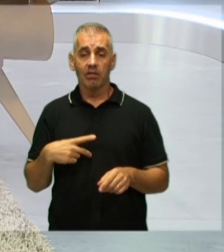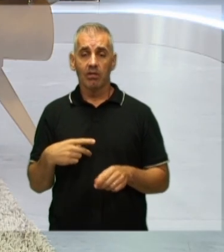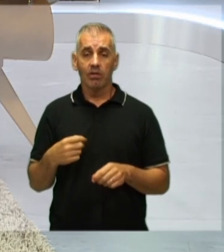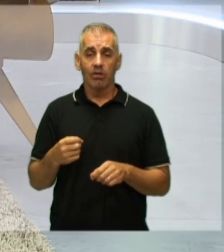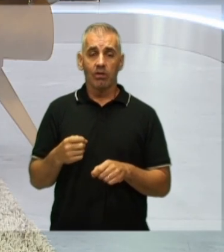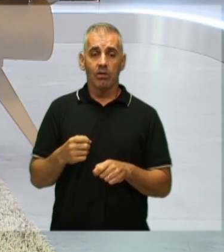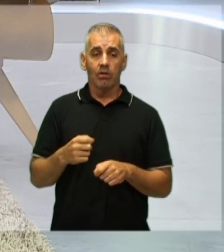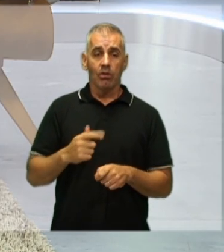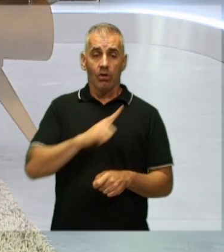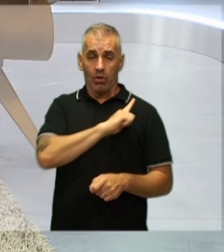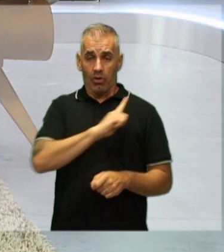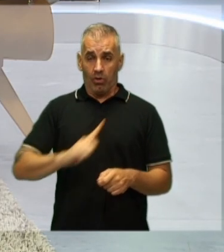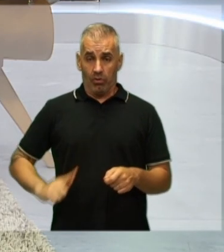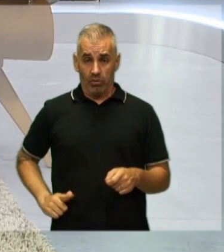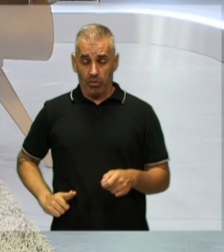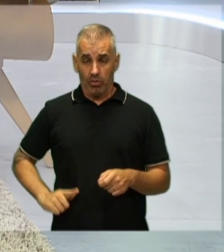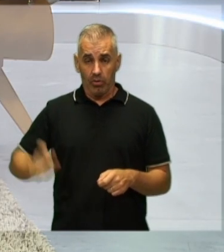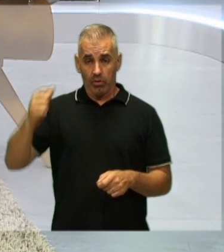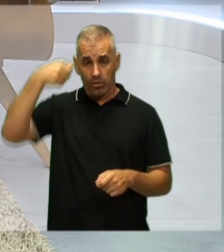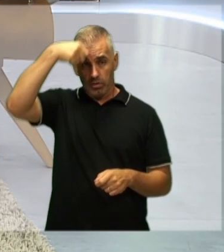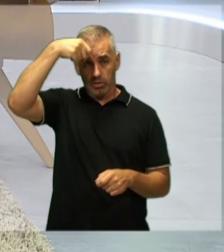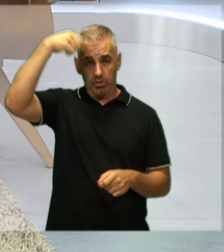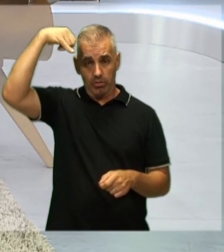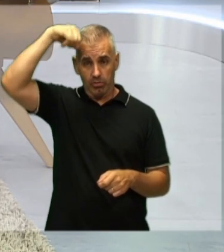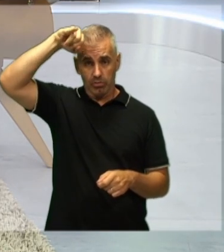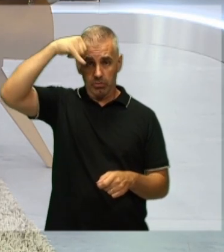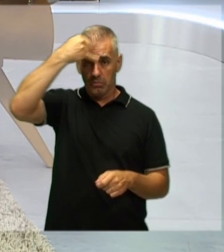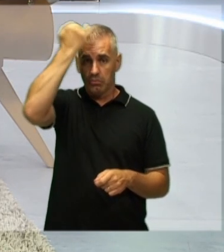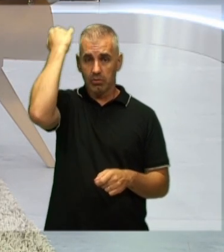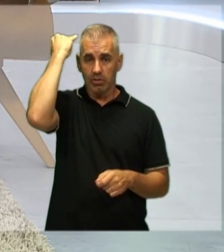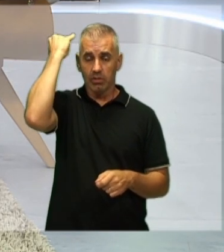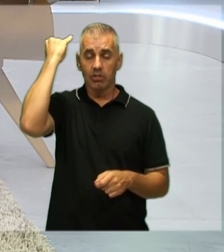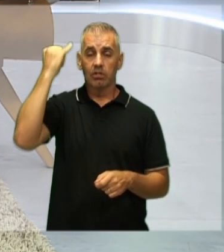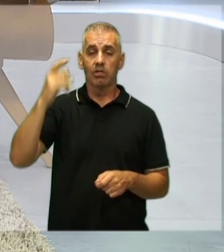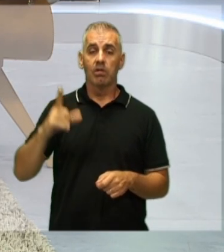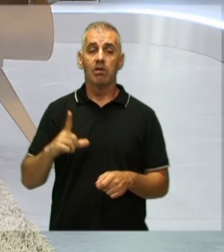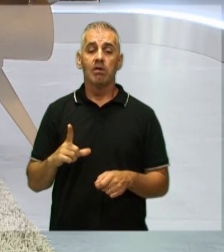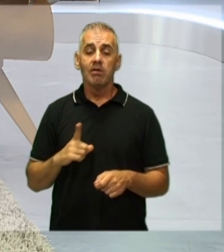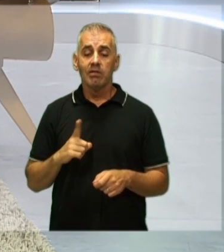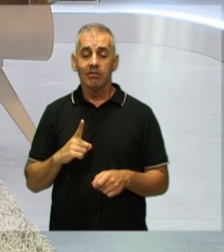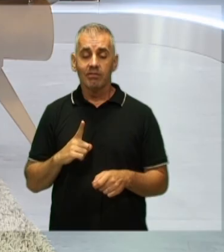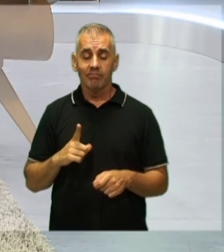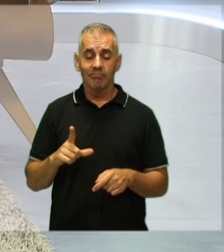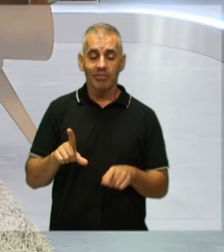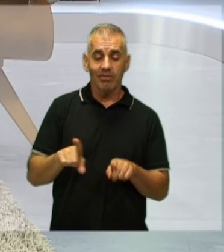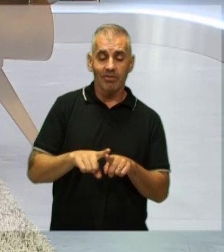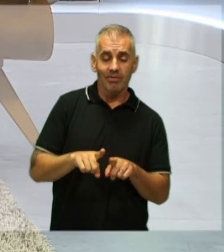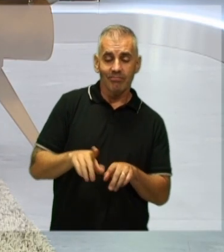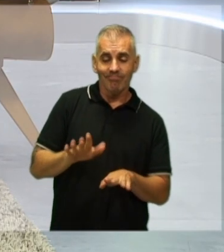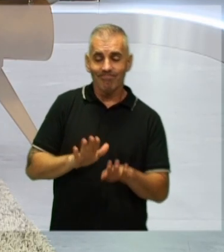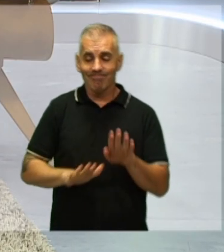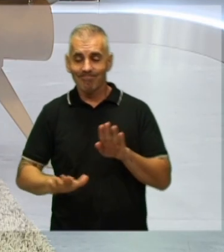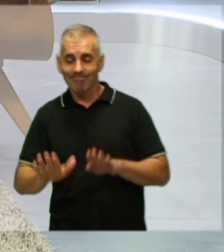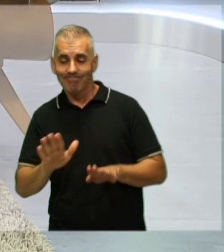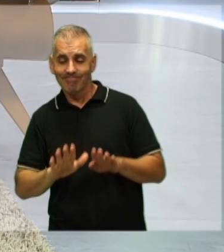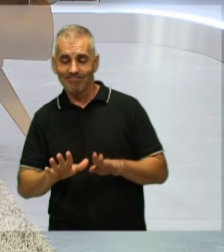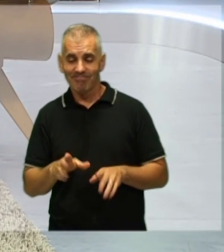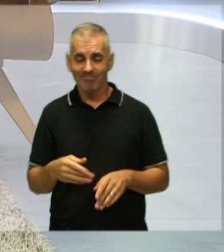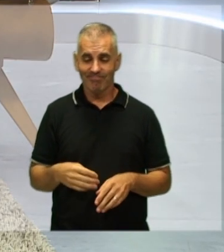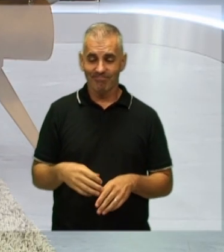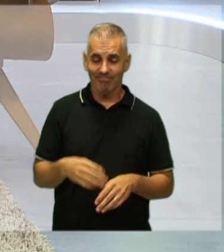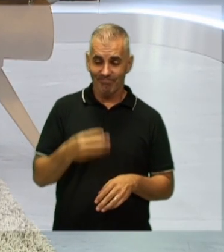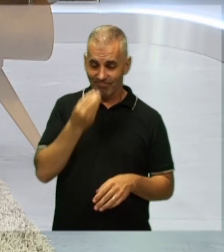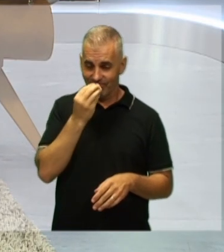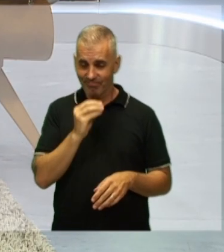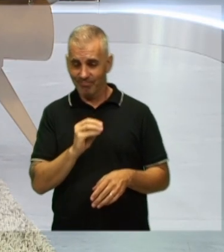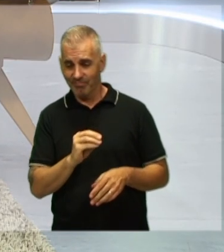Melo tem conseguido, né? Houve aí um impasse um pouco desagradável, a gente não gostaria de perder o Amin ali, não sei ainda